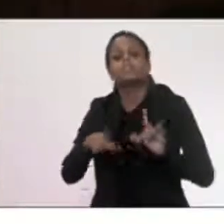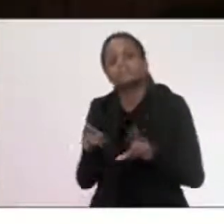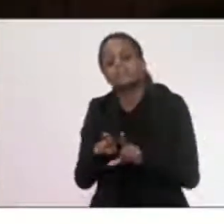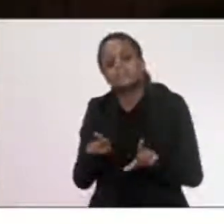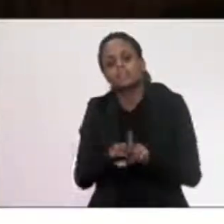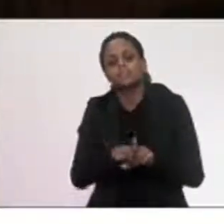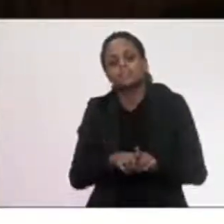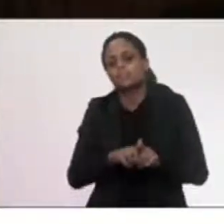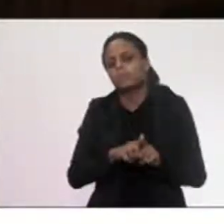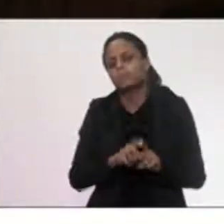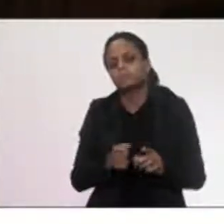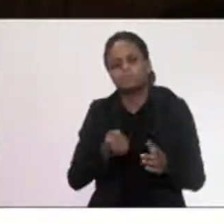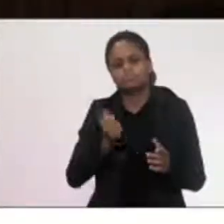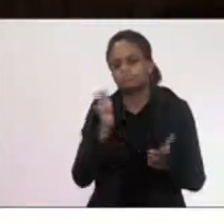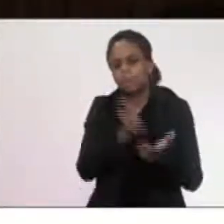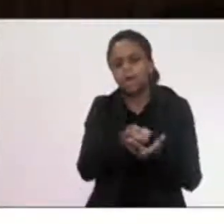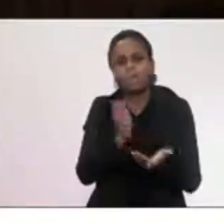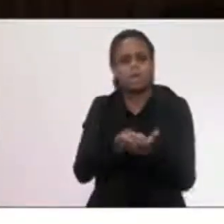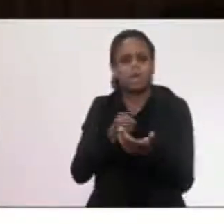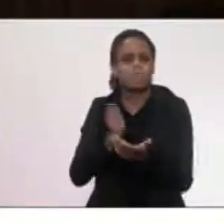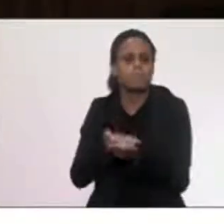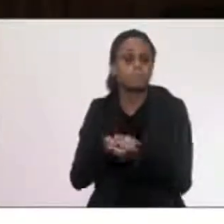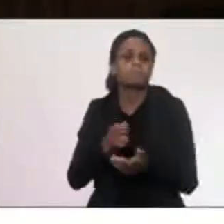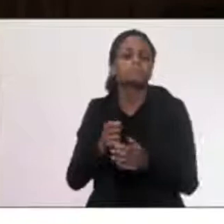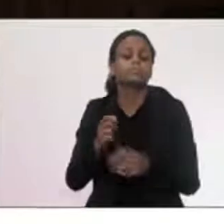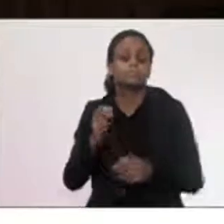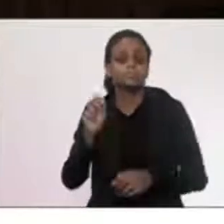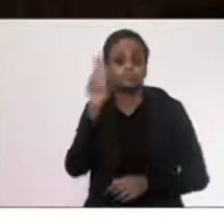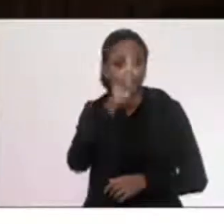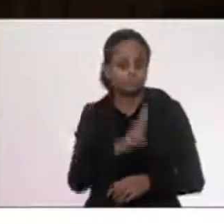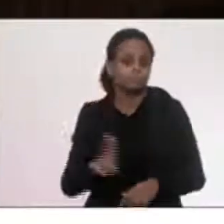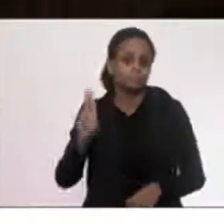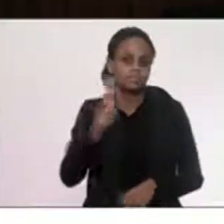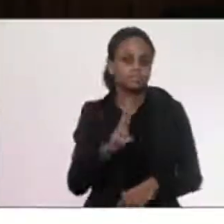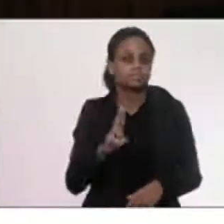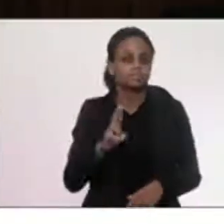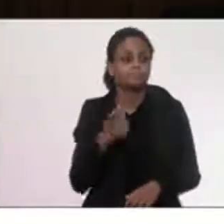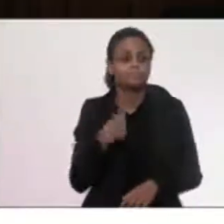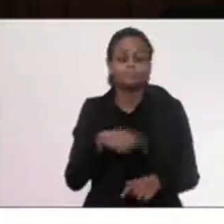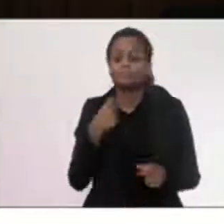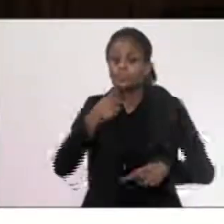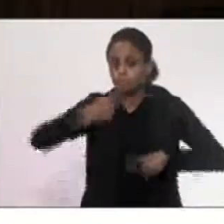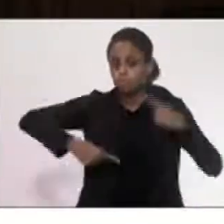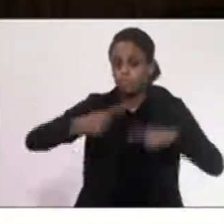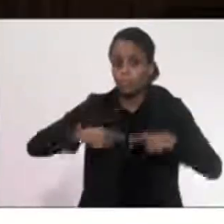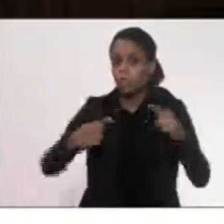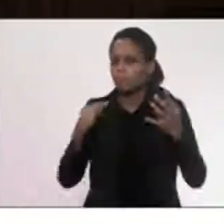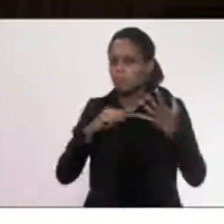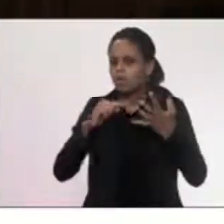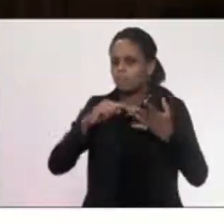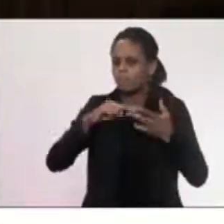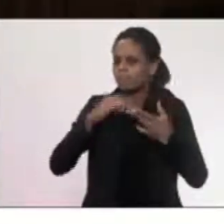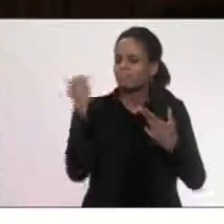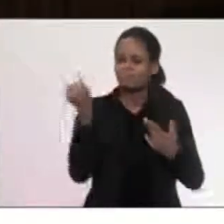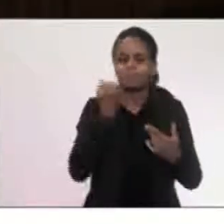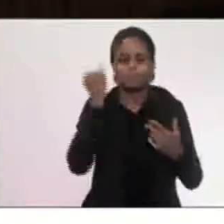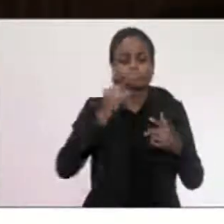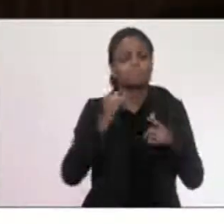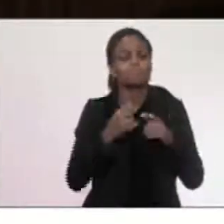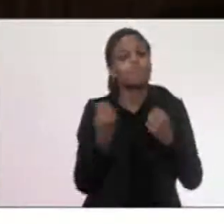despesas universitárias. Nós deveríamos estar debatendo agora pontos de suma importância, como a ampliação do